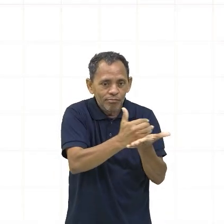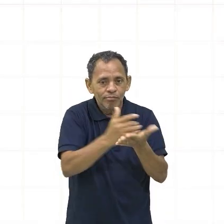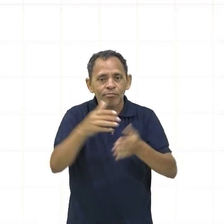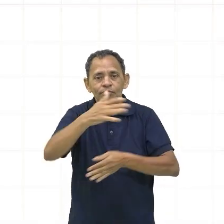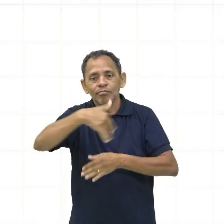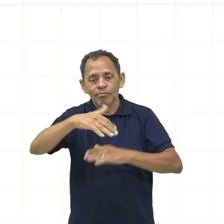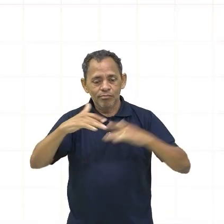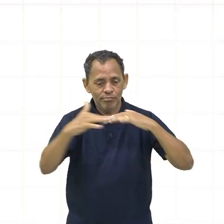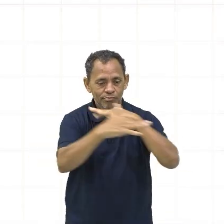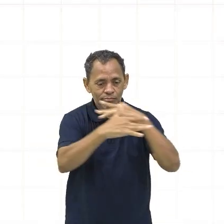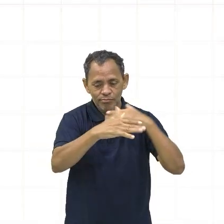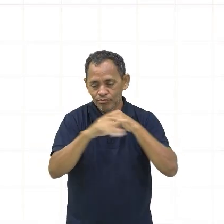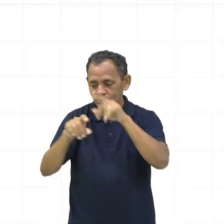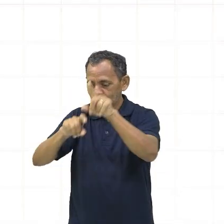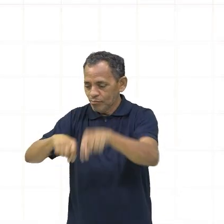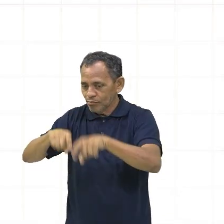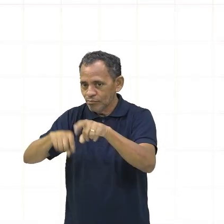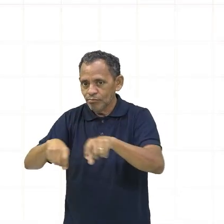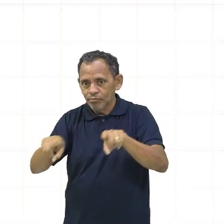e rural.